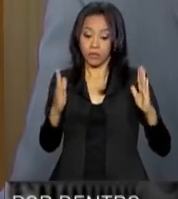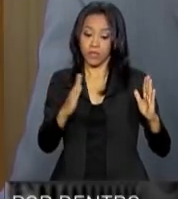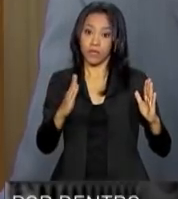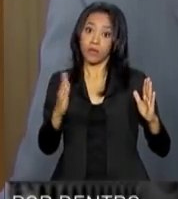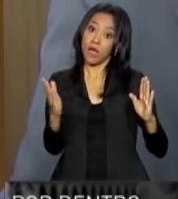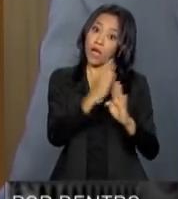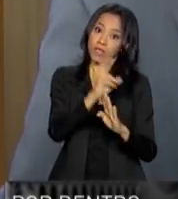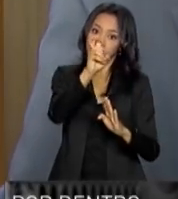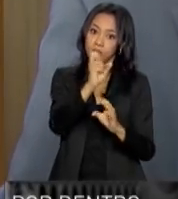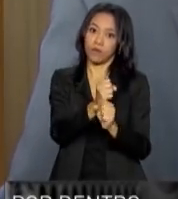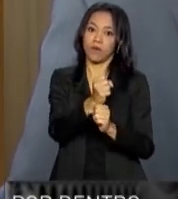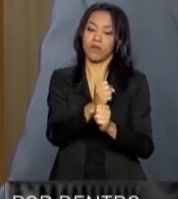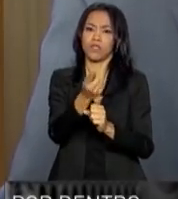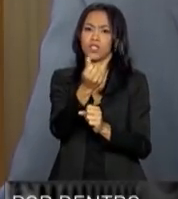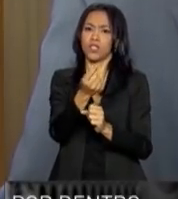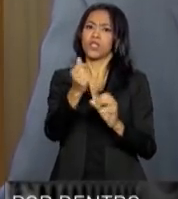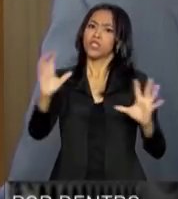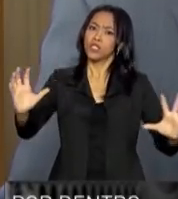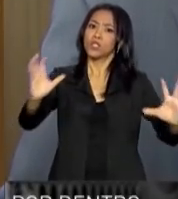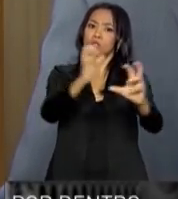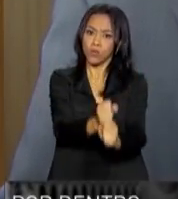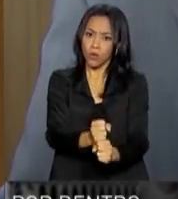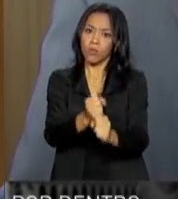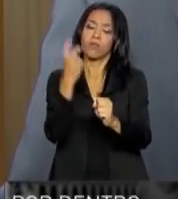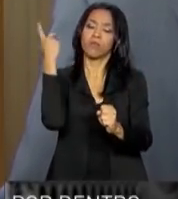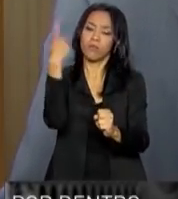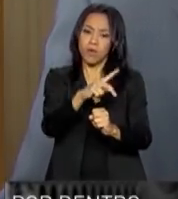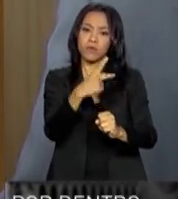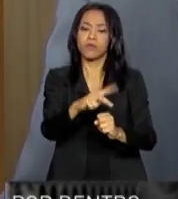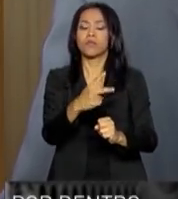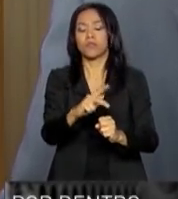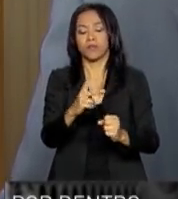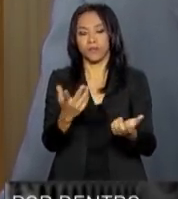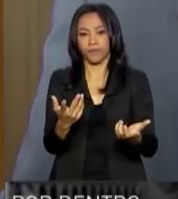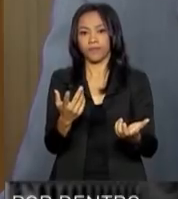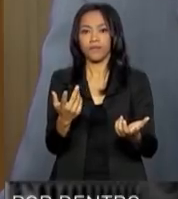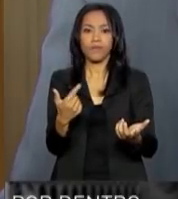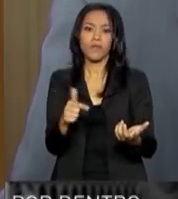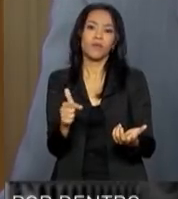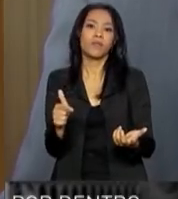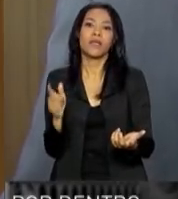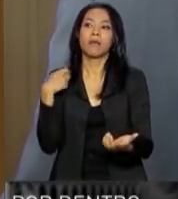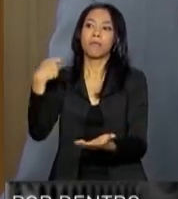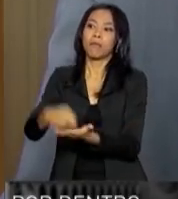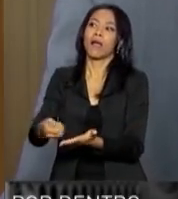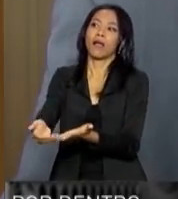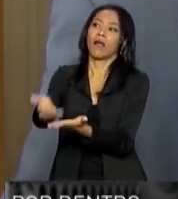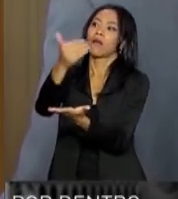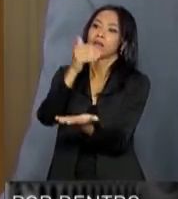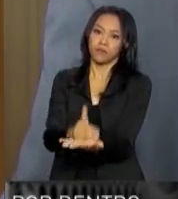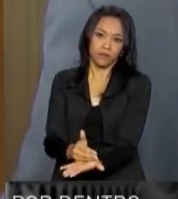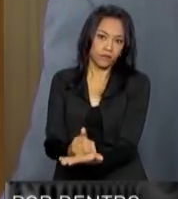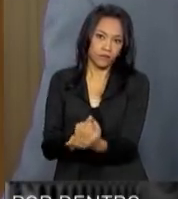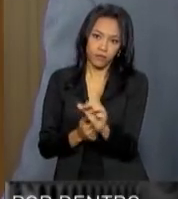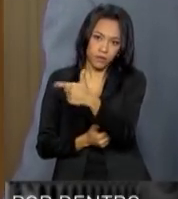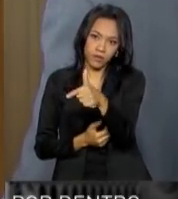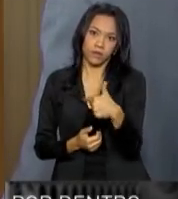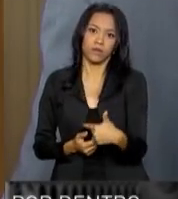juntando ao período que você já tem dentro do cadastro nacional de informação social então não existe você pagar adiantado você paga